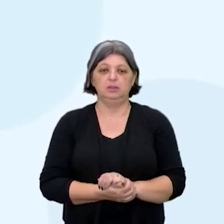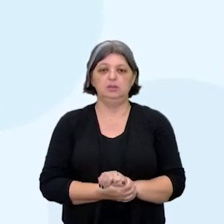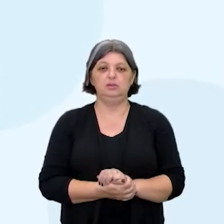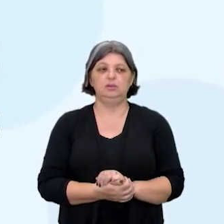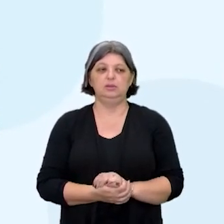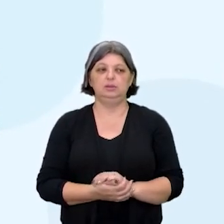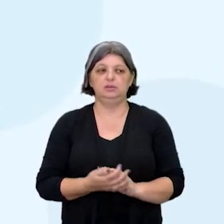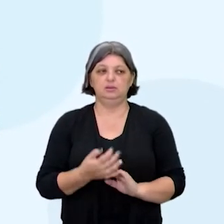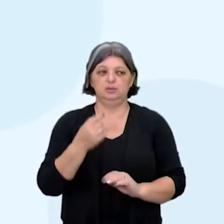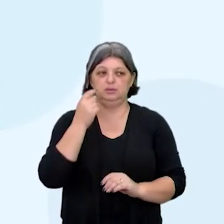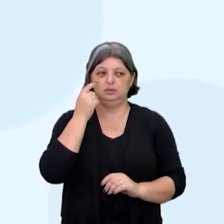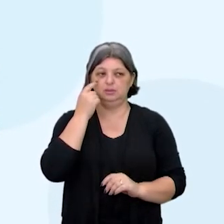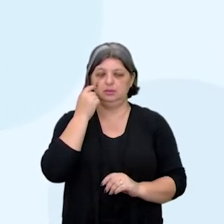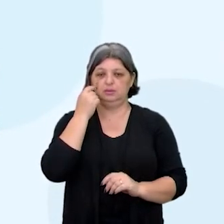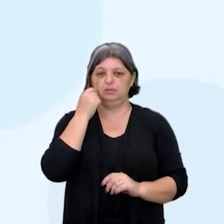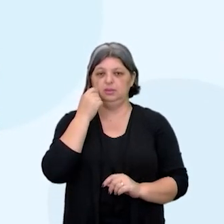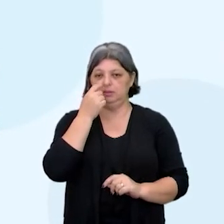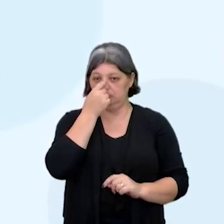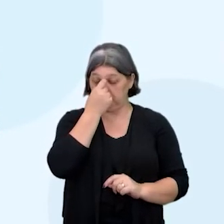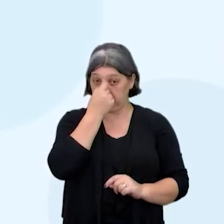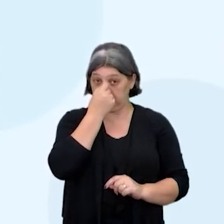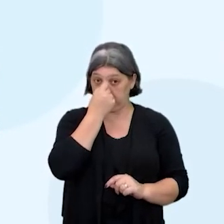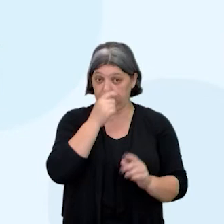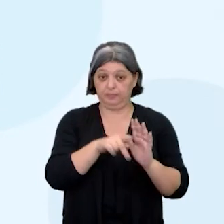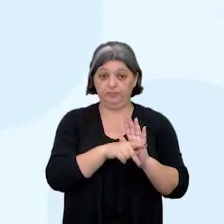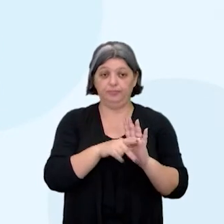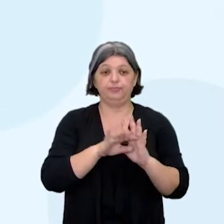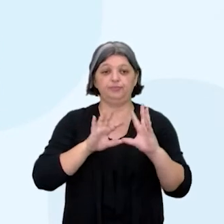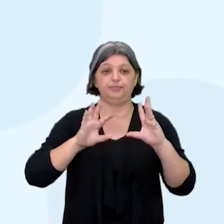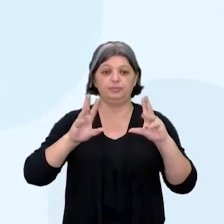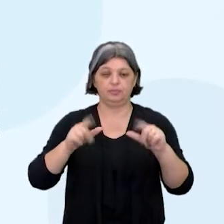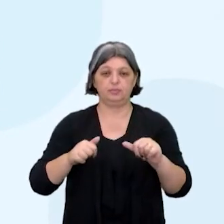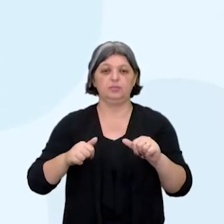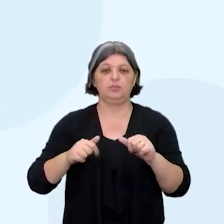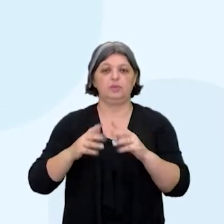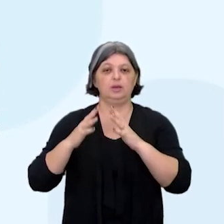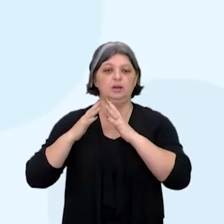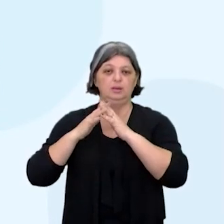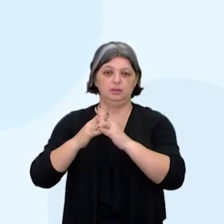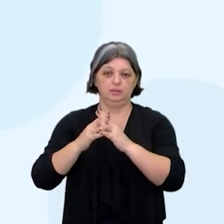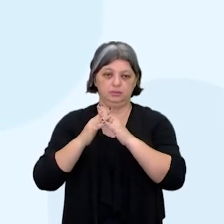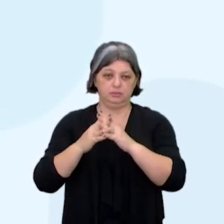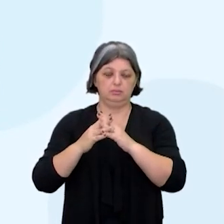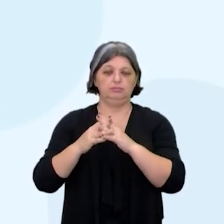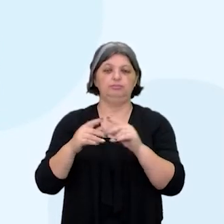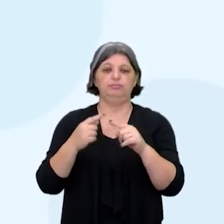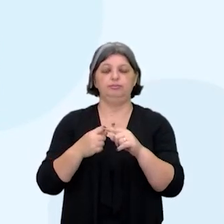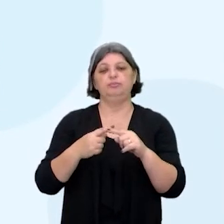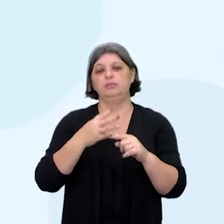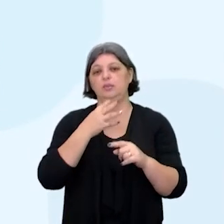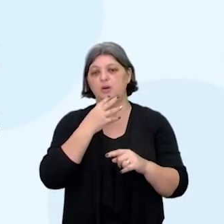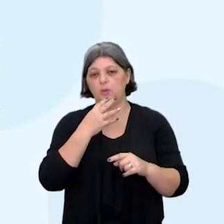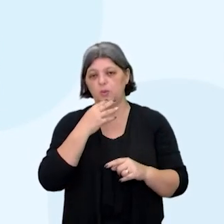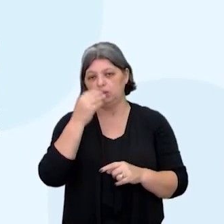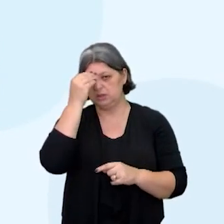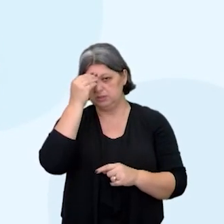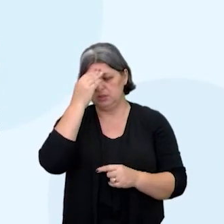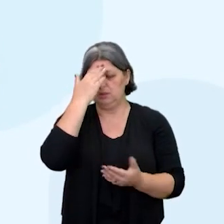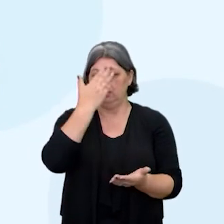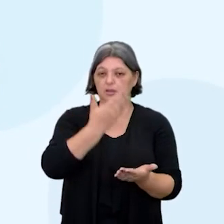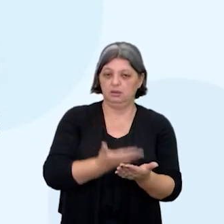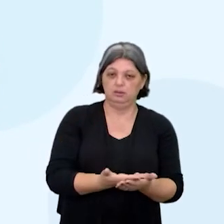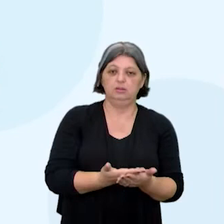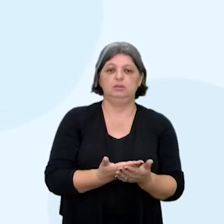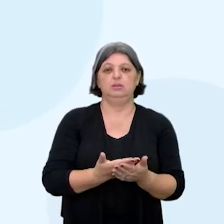lá. A cultura é todo aquele complexo que inclui o conhecimento, as crenças,